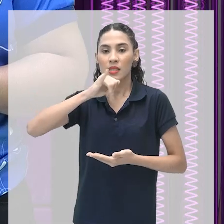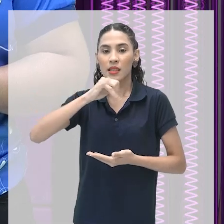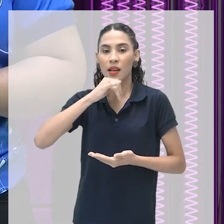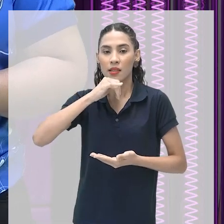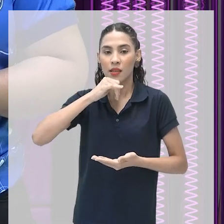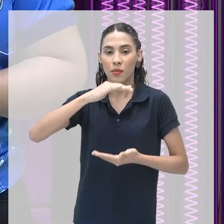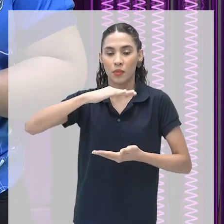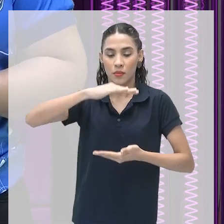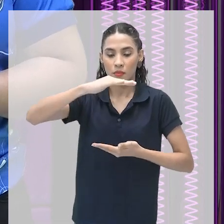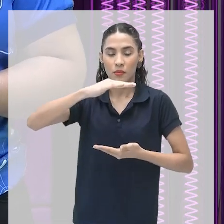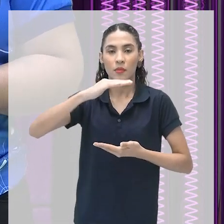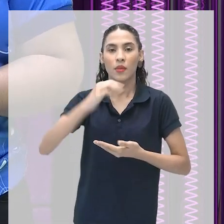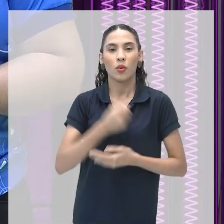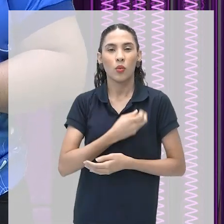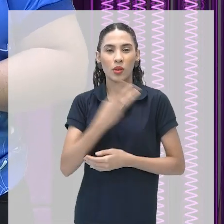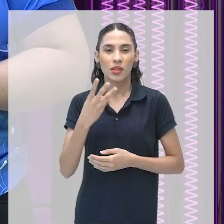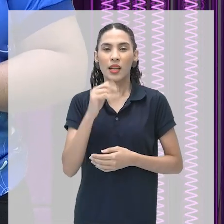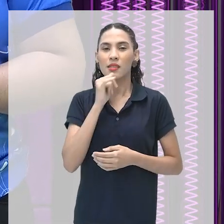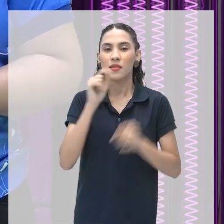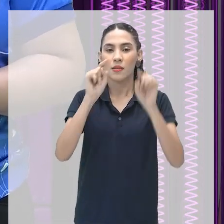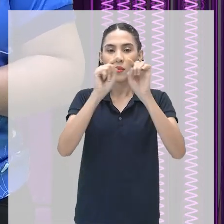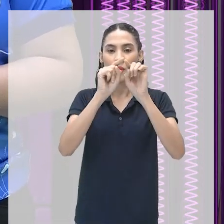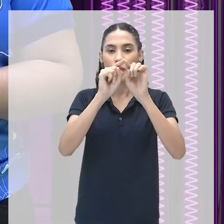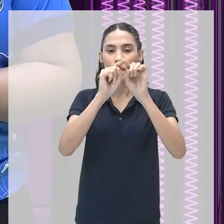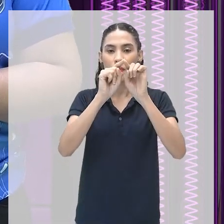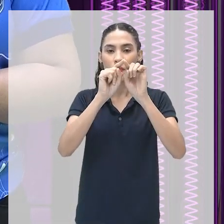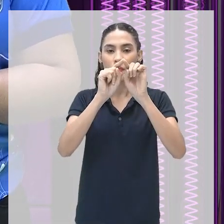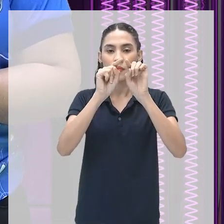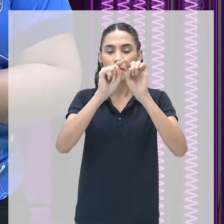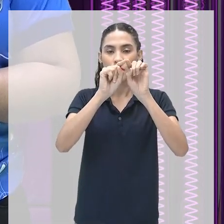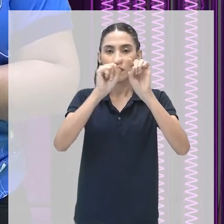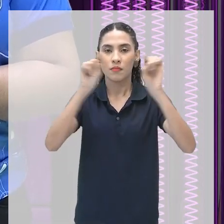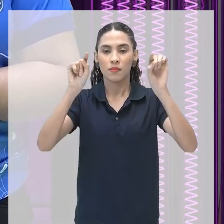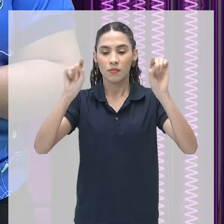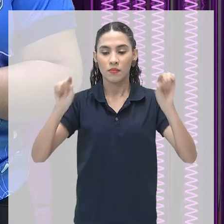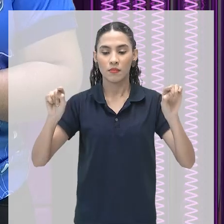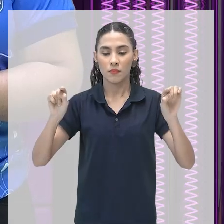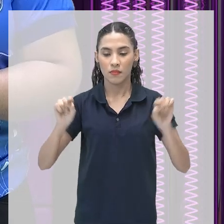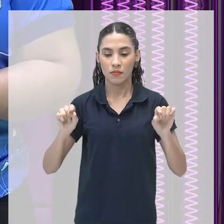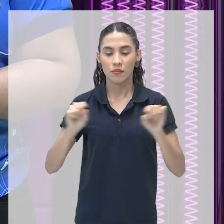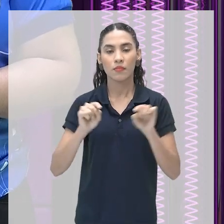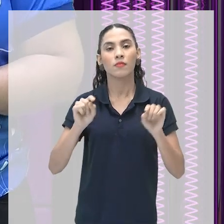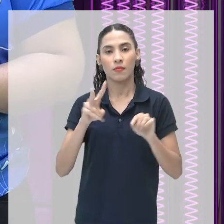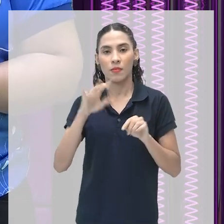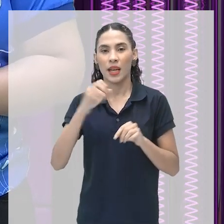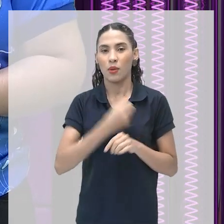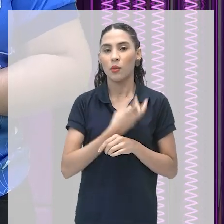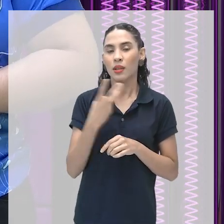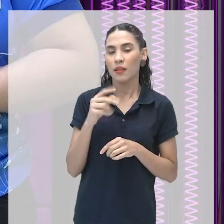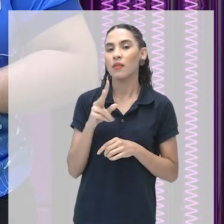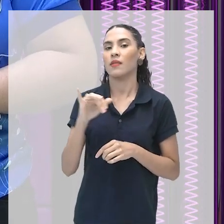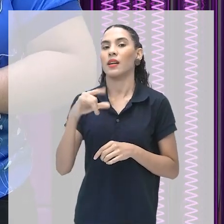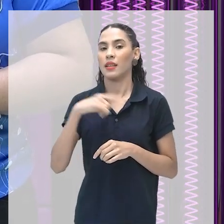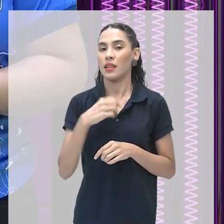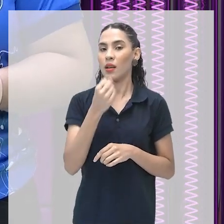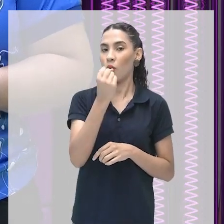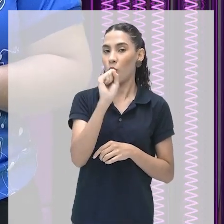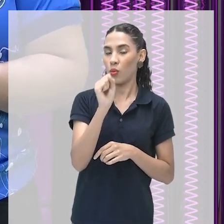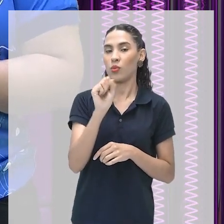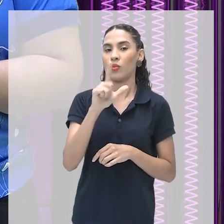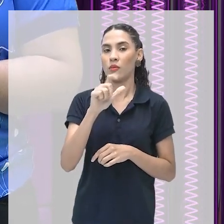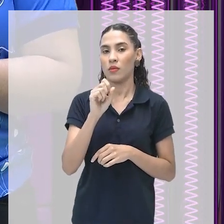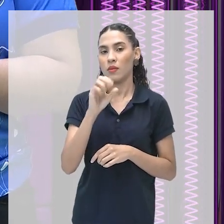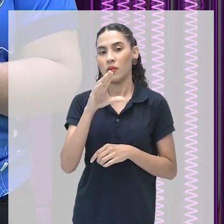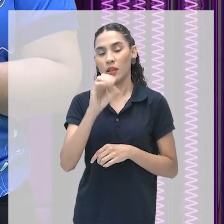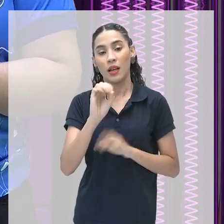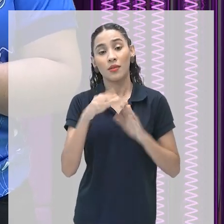contar quantos lados tem aí na base, né, na parte de cima e na parte de baixo, a gente vai ter 8 lados. Então, vejam